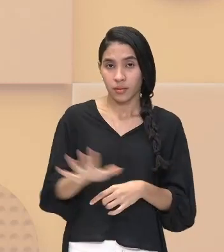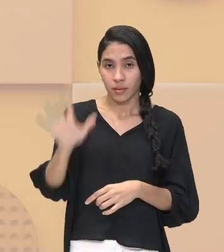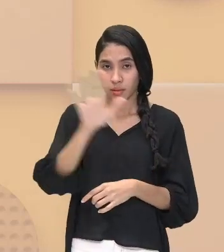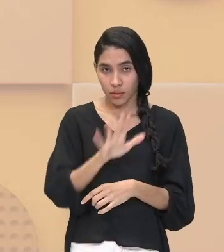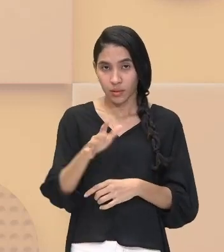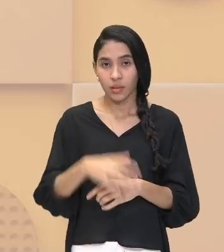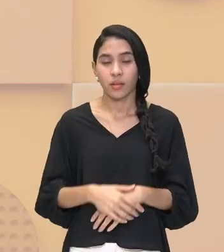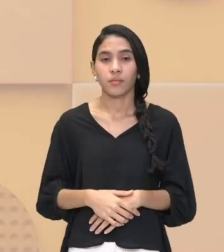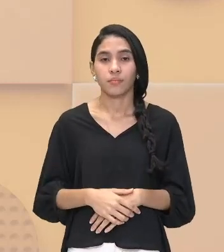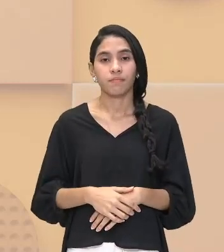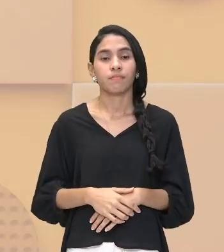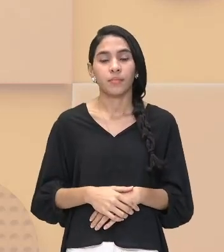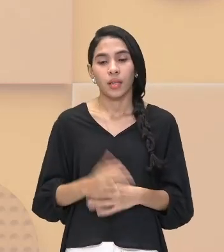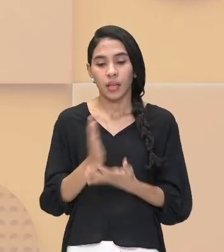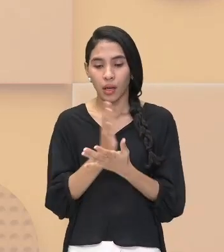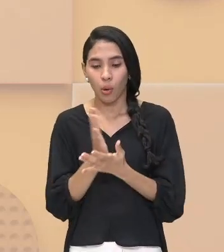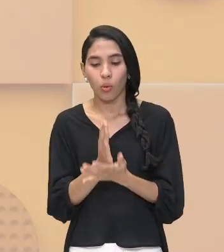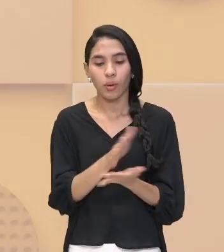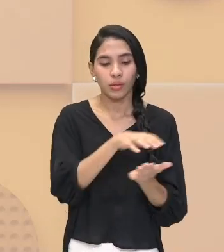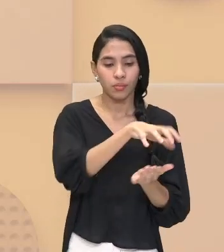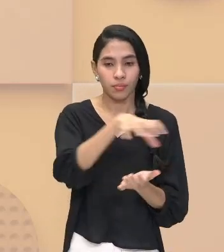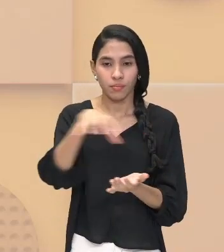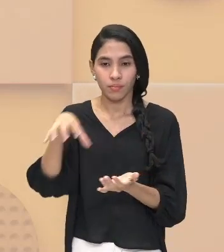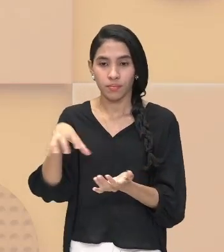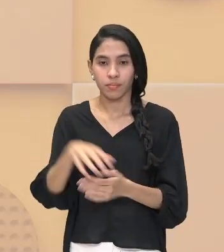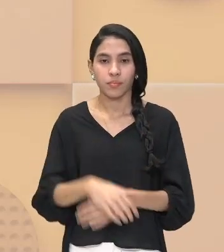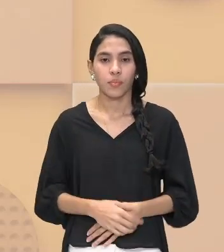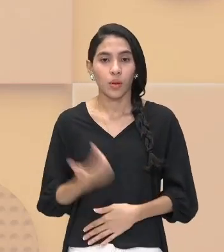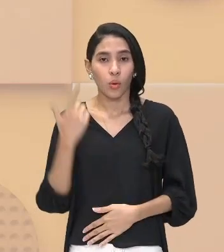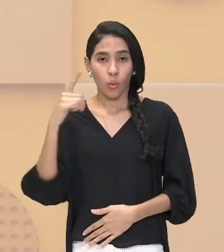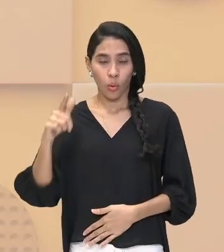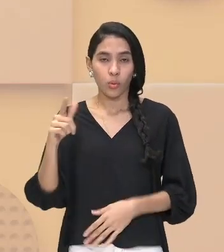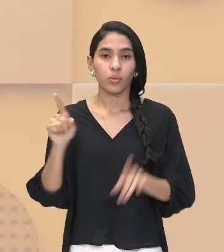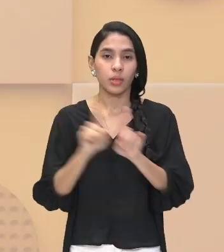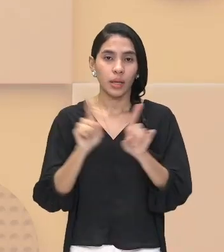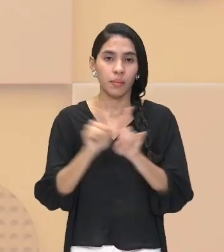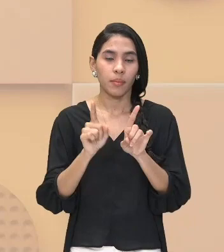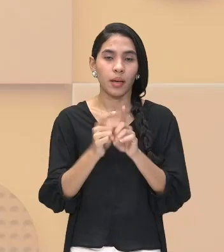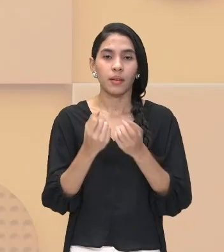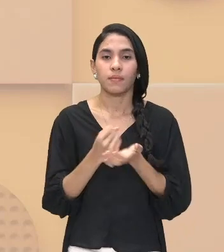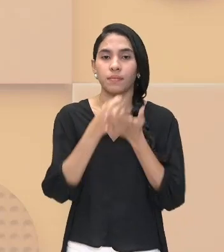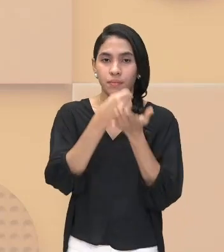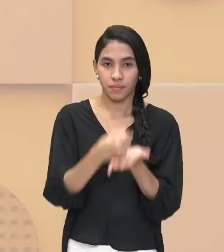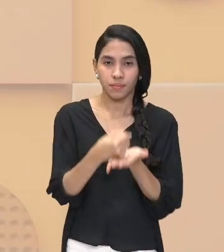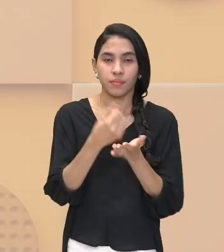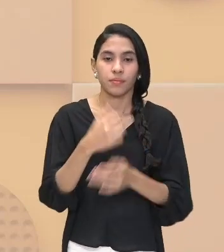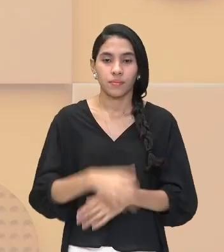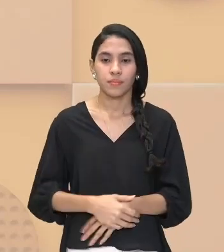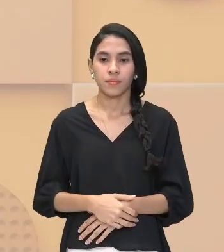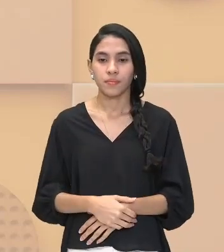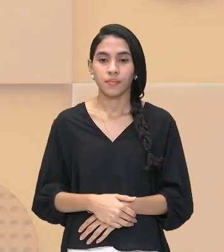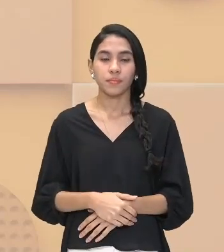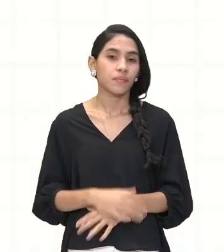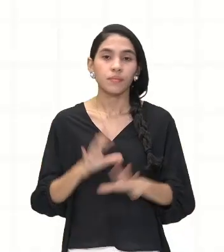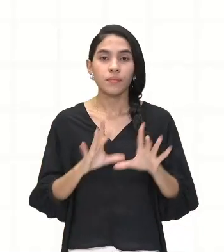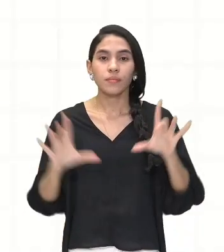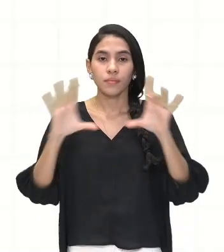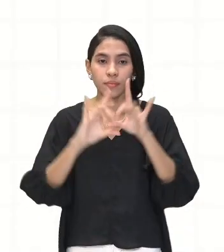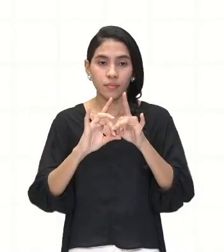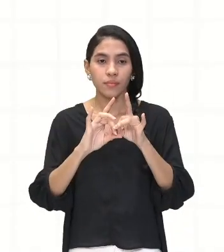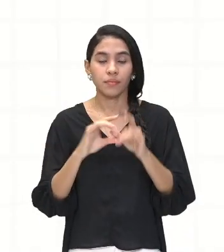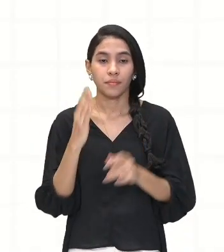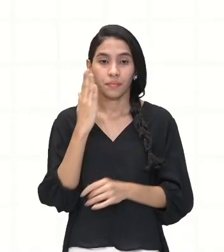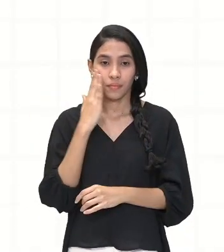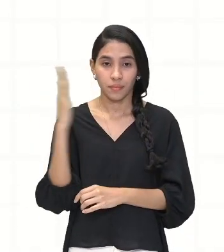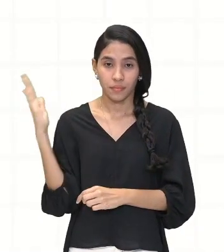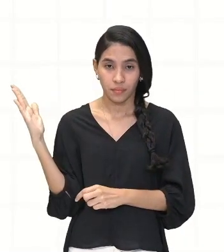em determinadas regiões. Outro elemento que vai favorecer essa unificação, formação de